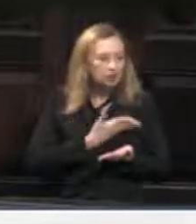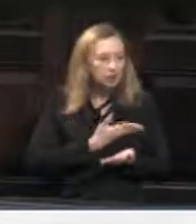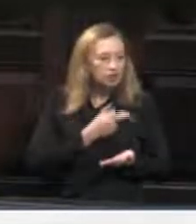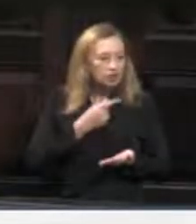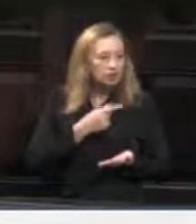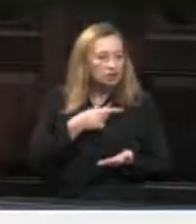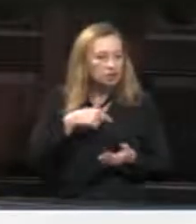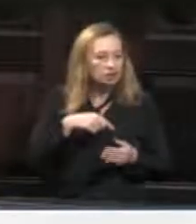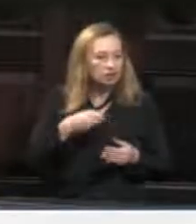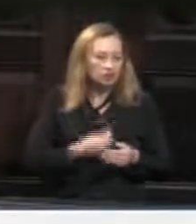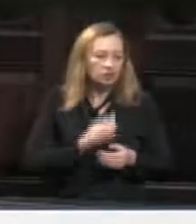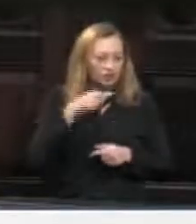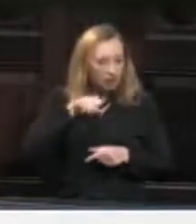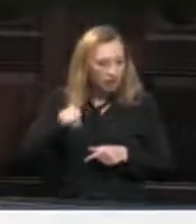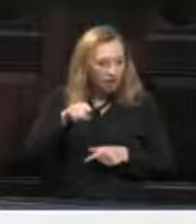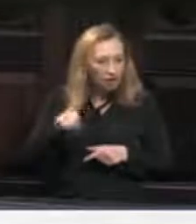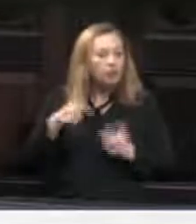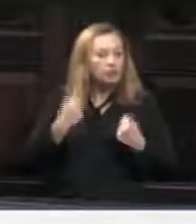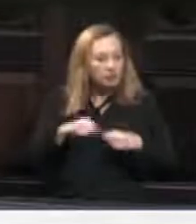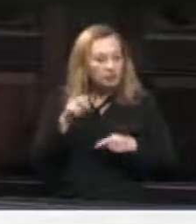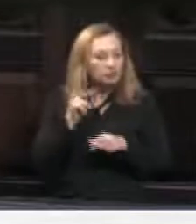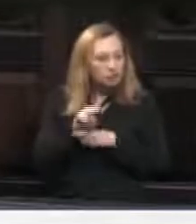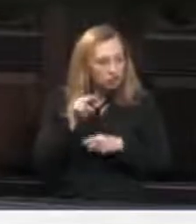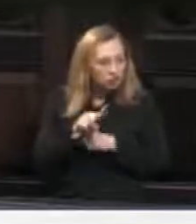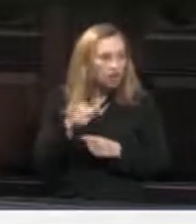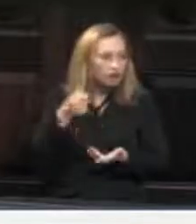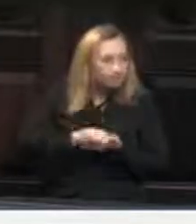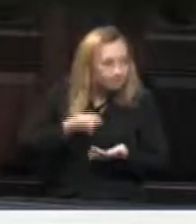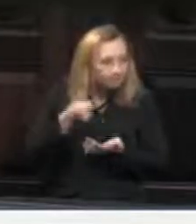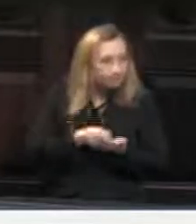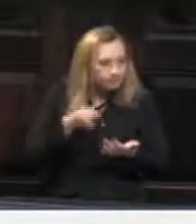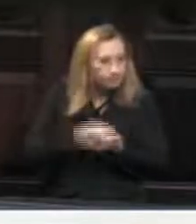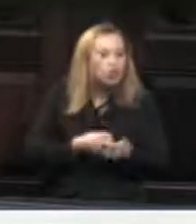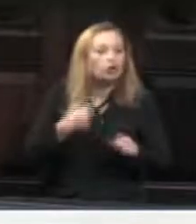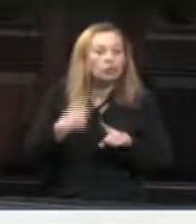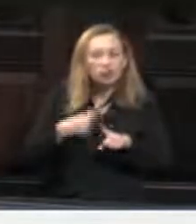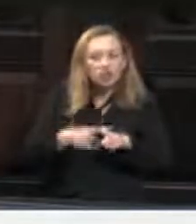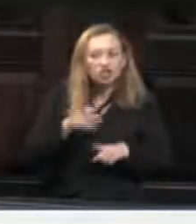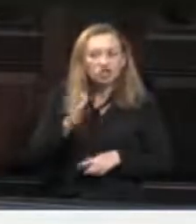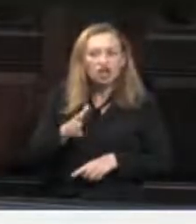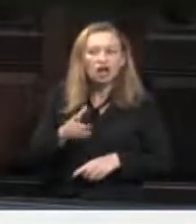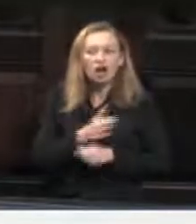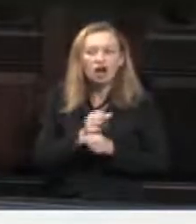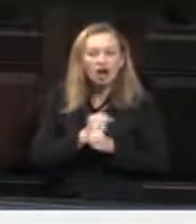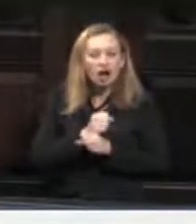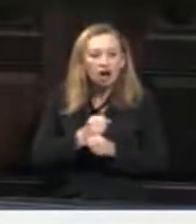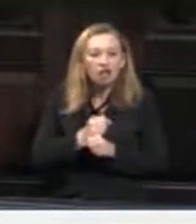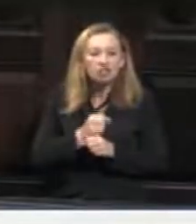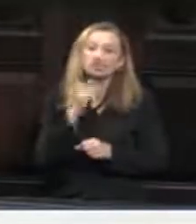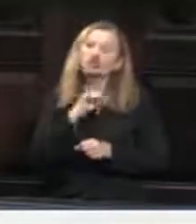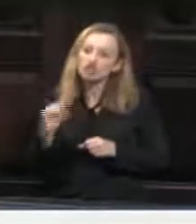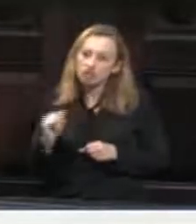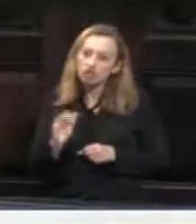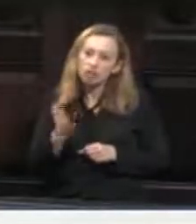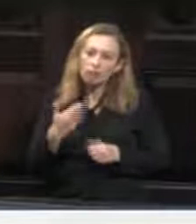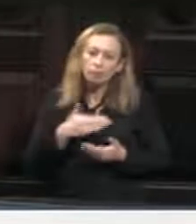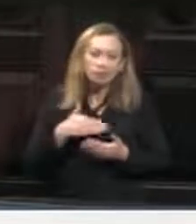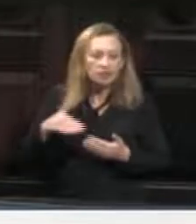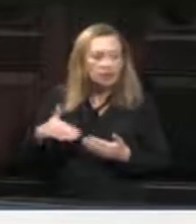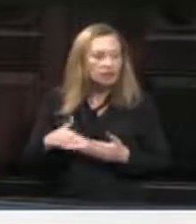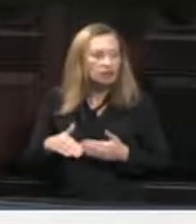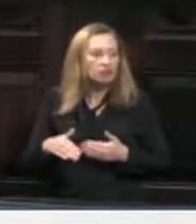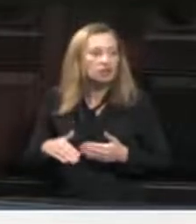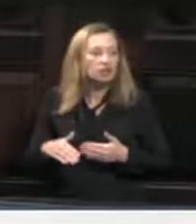a expectativa é positiva, nós temos que vigiar e cobrar, porque já se passaram vários dias e não teve ainda uma efetividade, uma